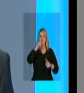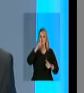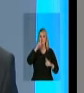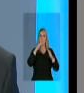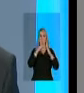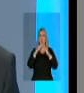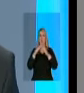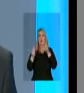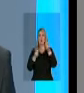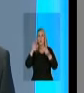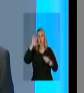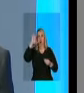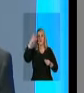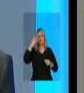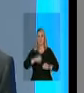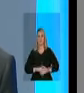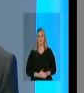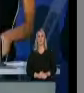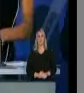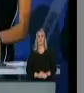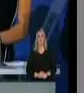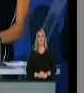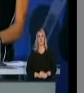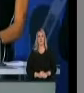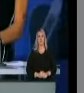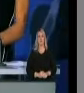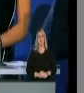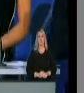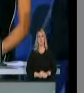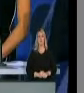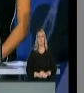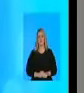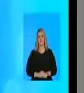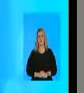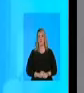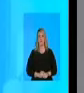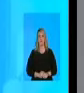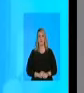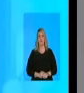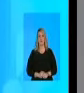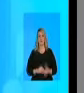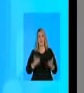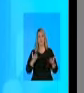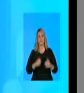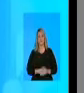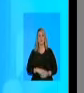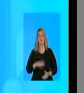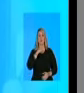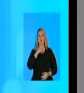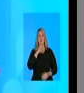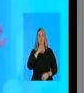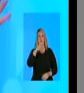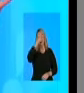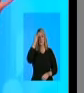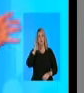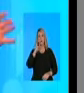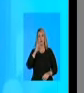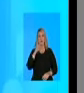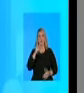Como fazer para resolver isso? Candidato, 45 segundos. Olha, eu conheço uma pessoa que